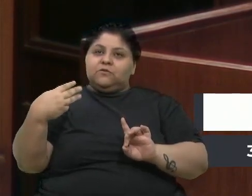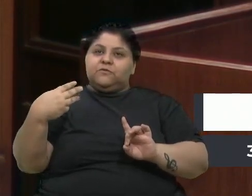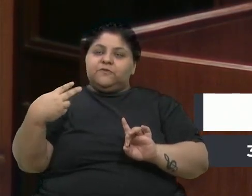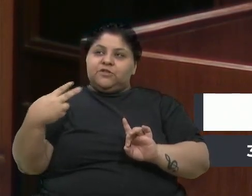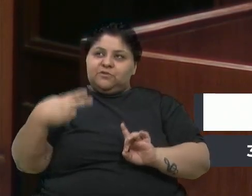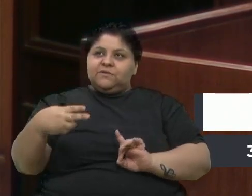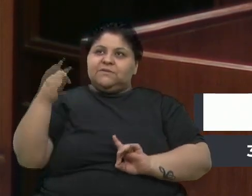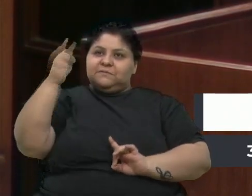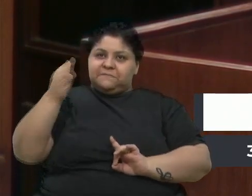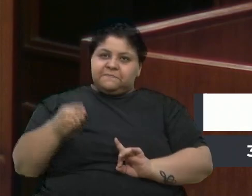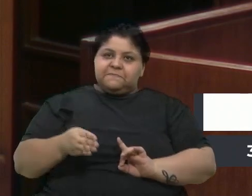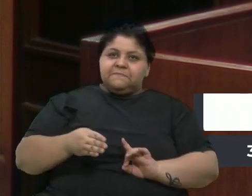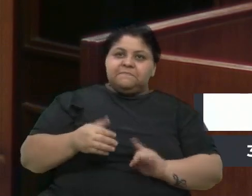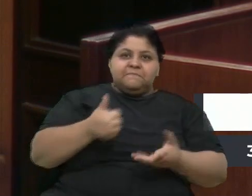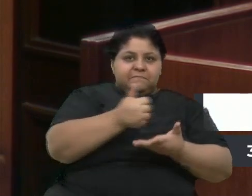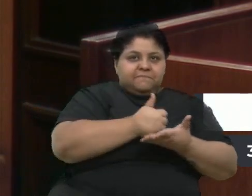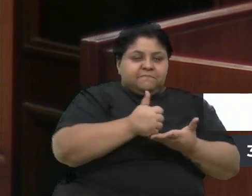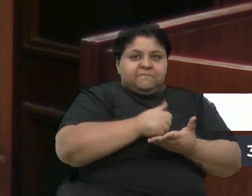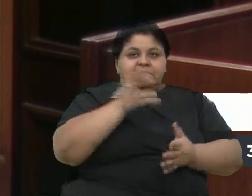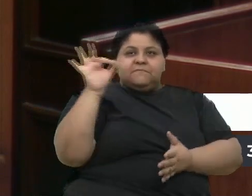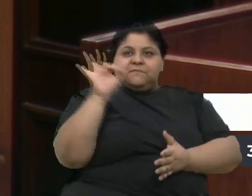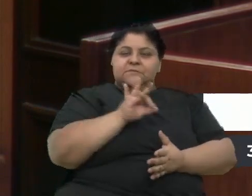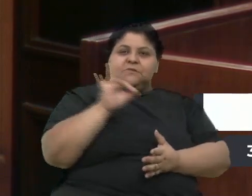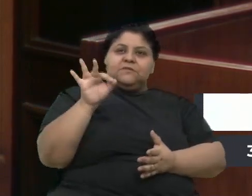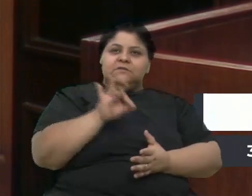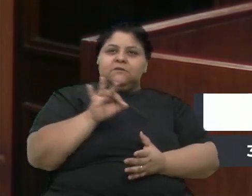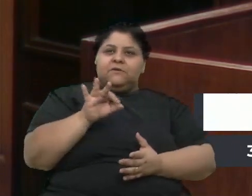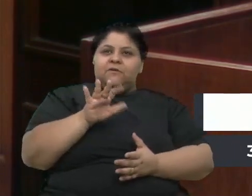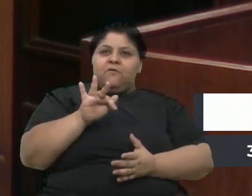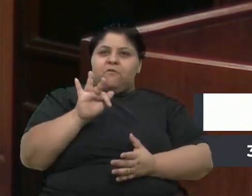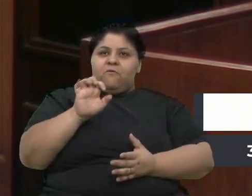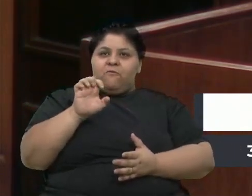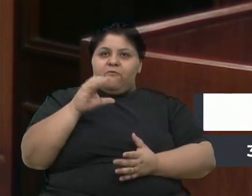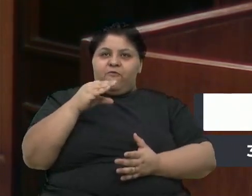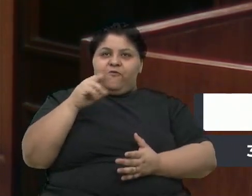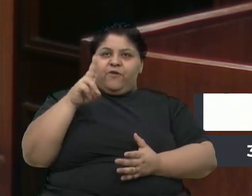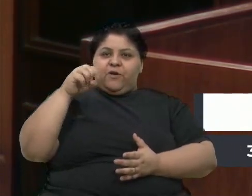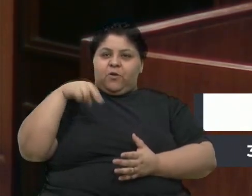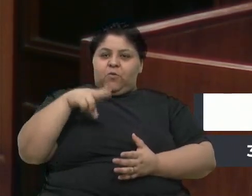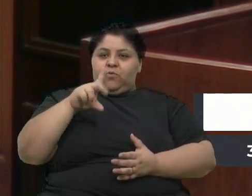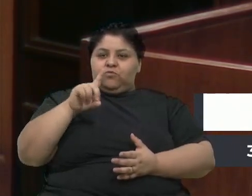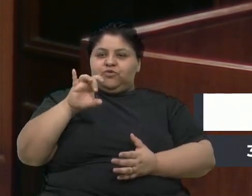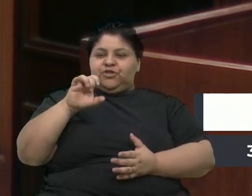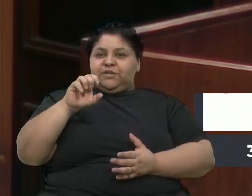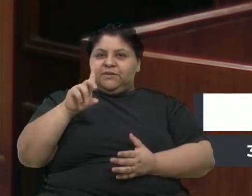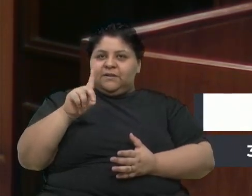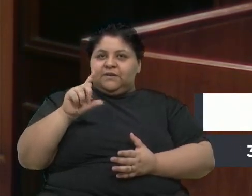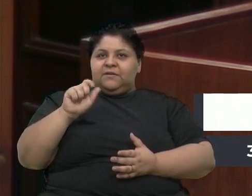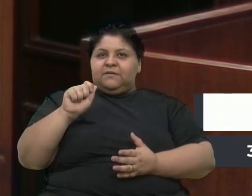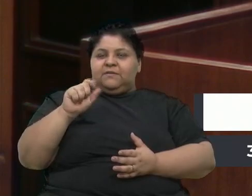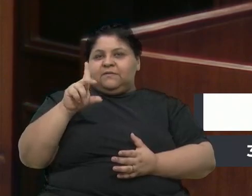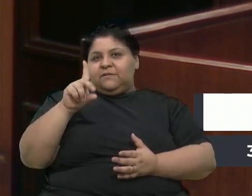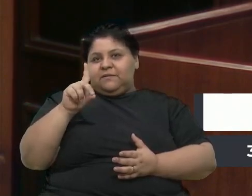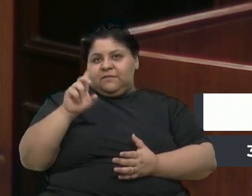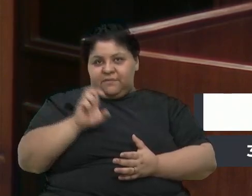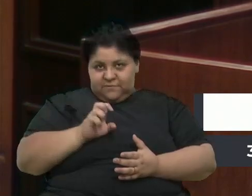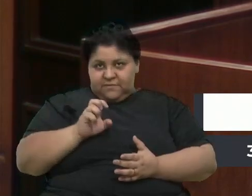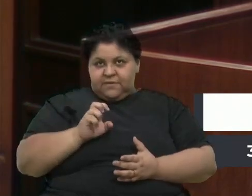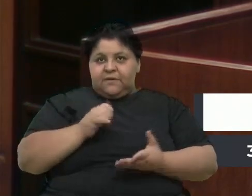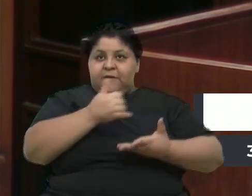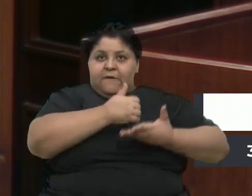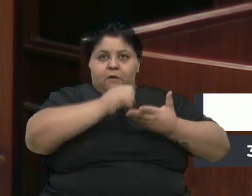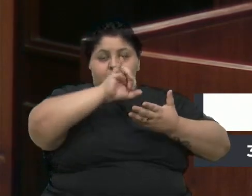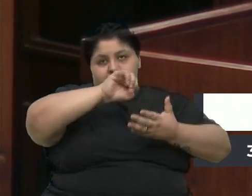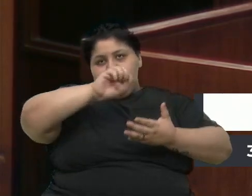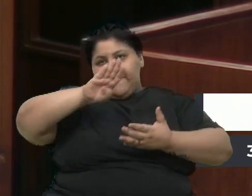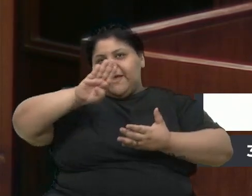Com base na taxa de fecundidade, embora não seja um número exato, e com base pelo censo do IBGE,